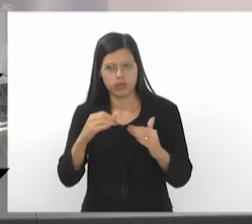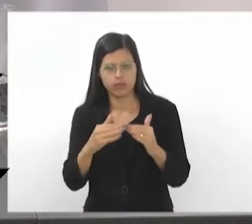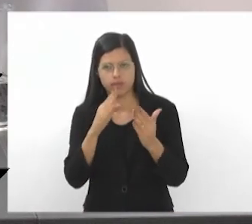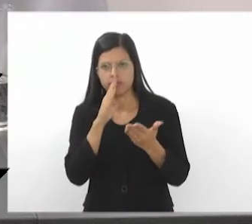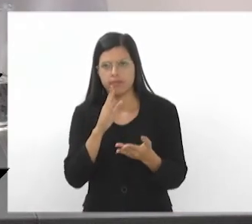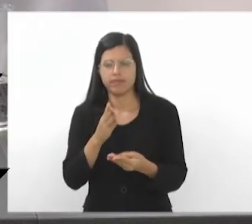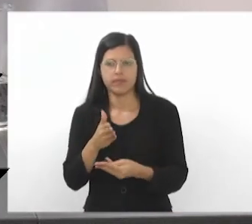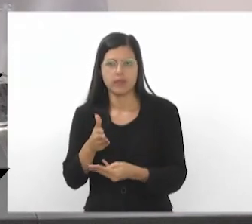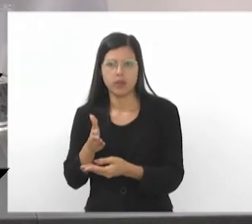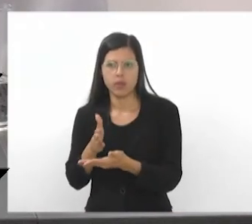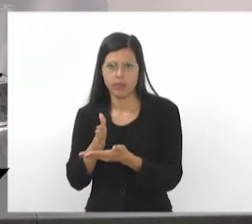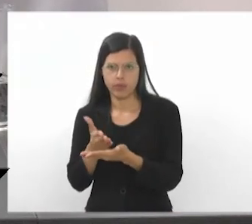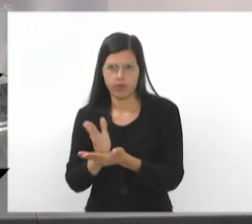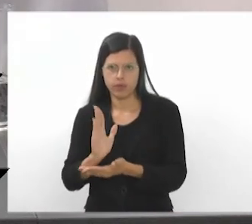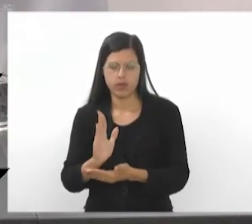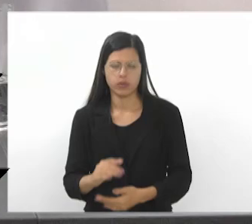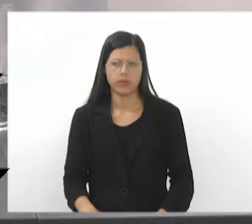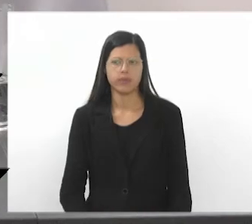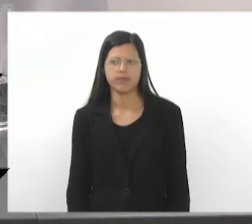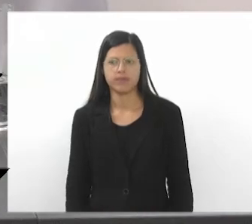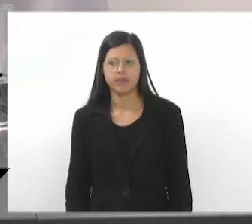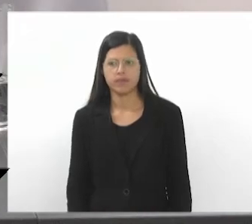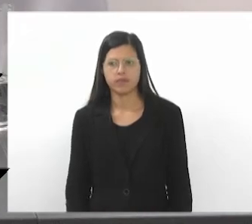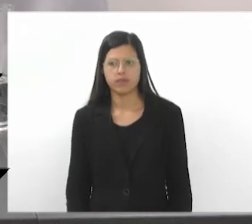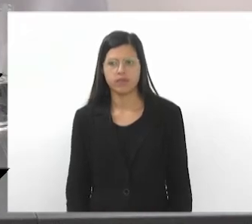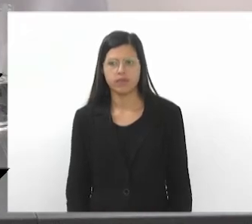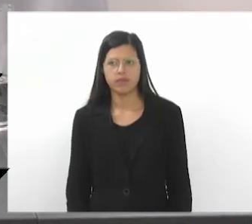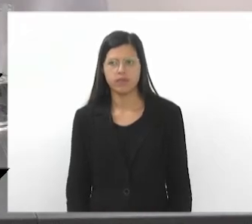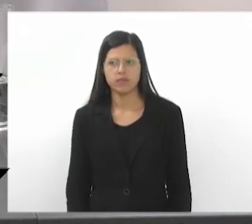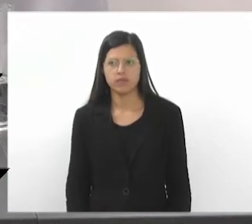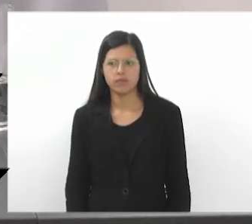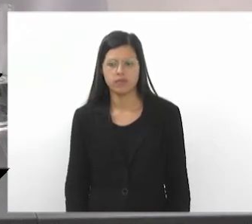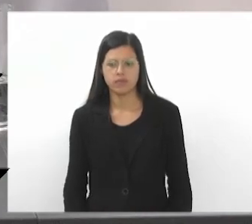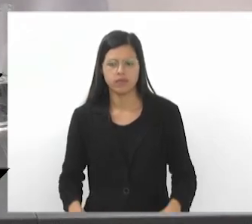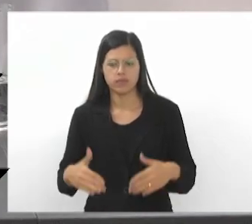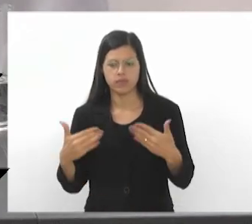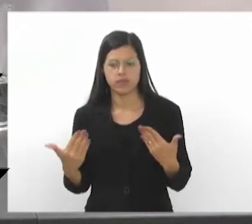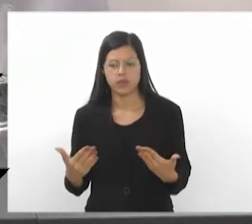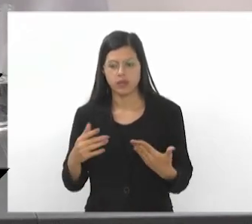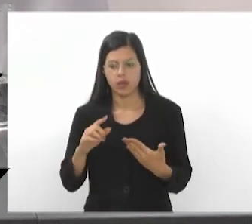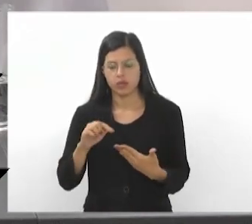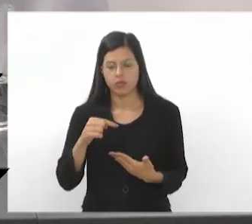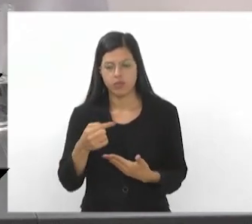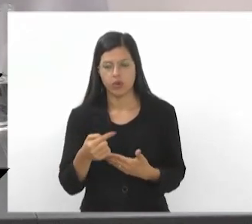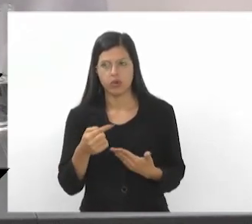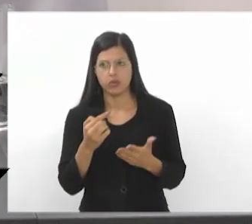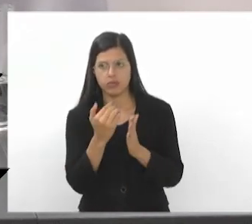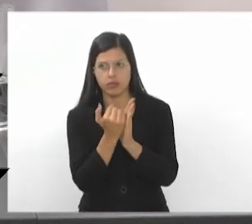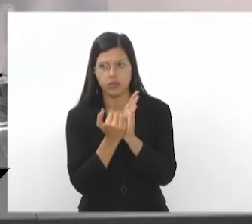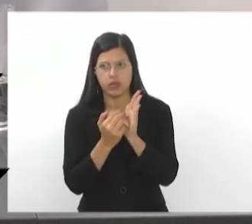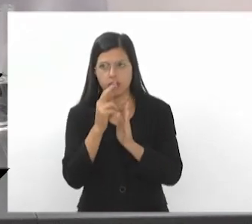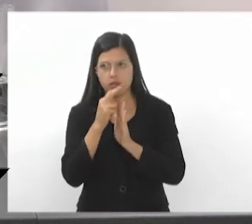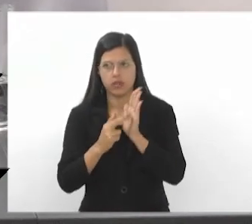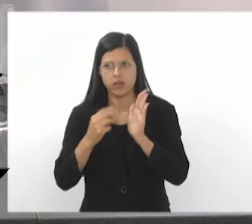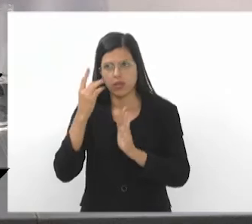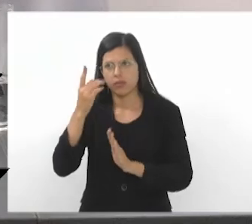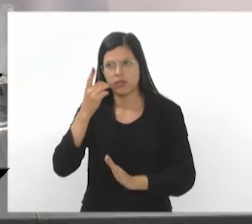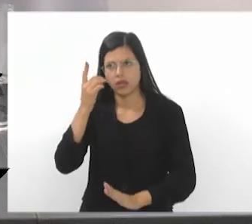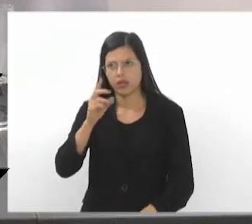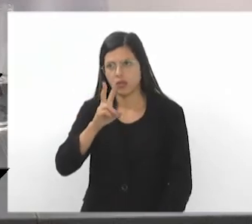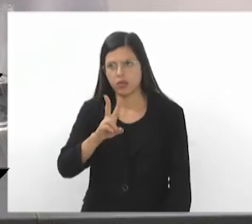permaneçam como estão, aprovado. Bem, os próximos itens da pauta seriam de relatoria do deputado Vinícius